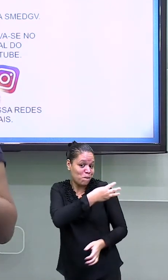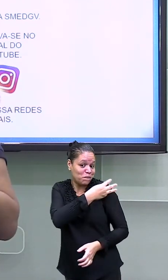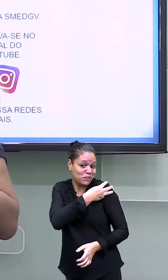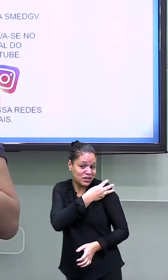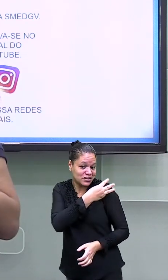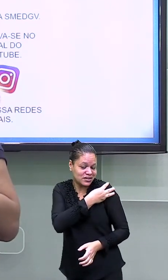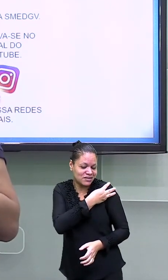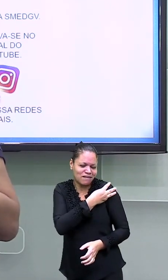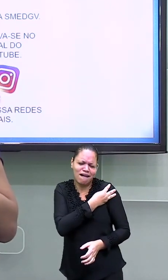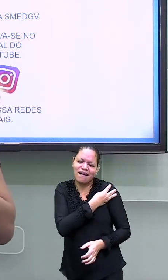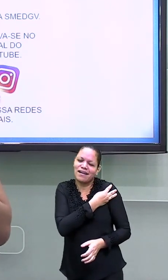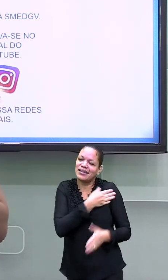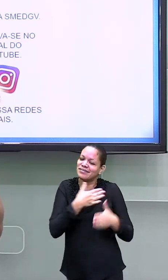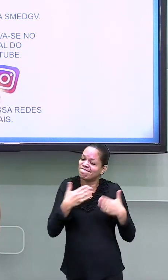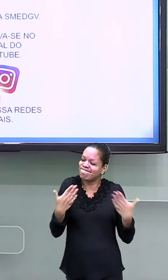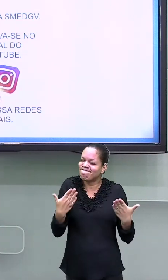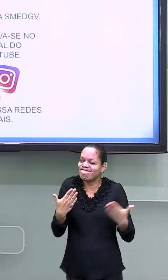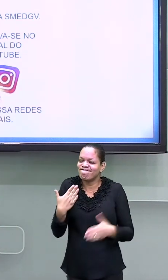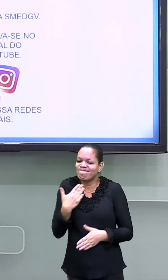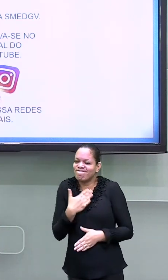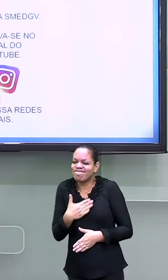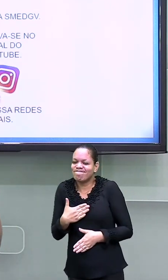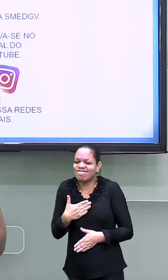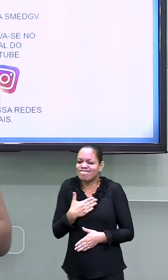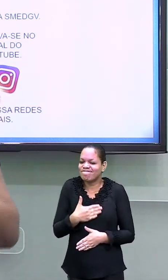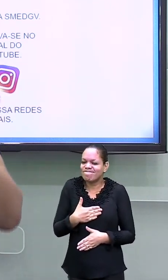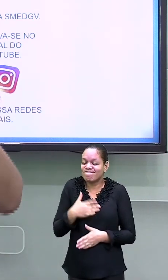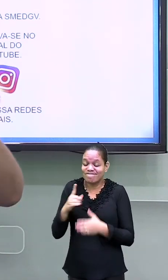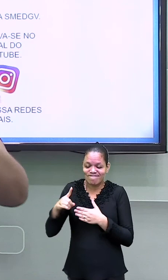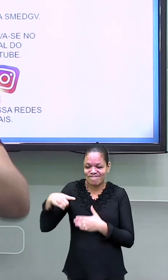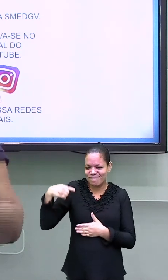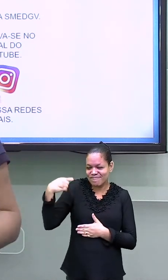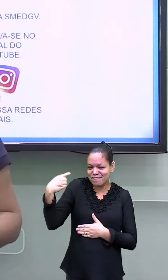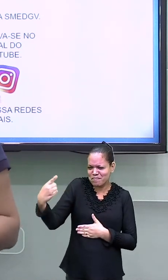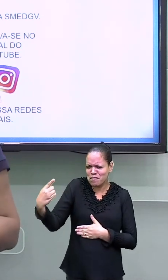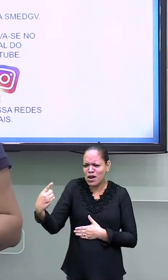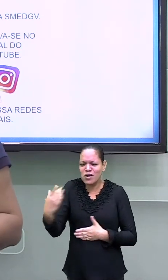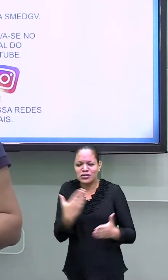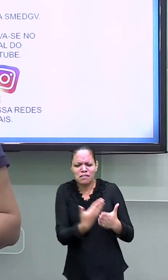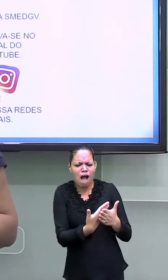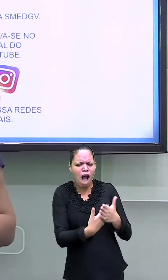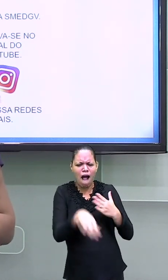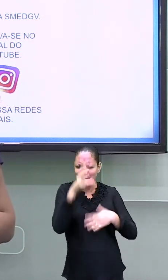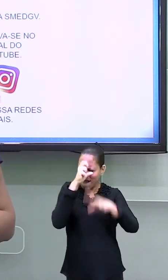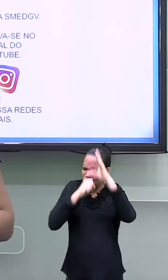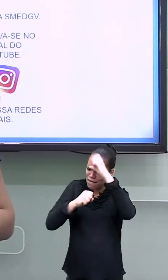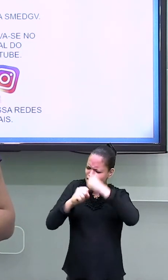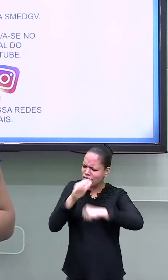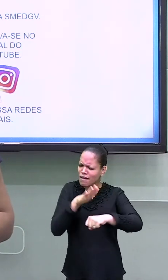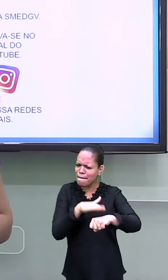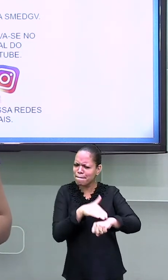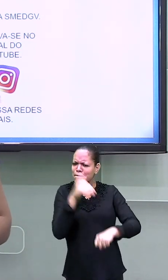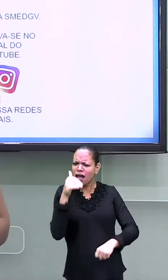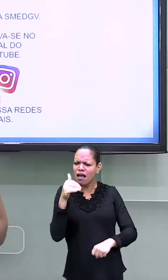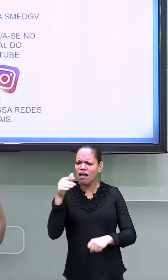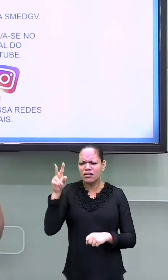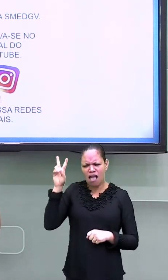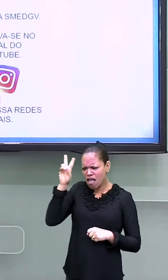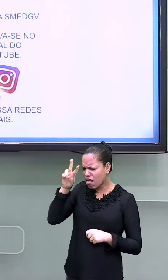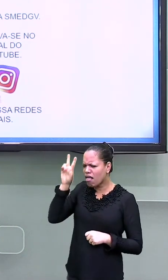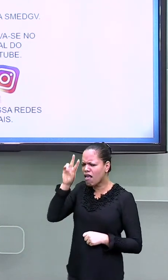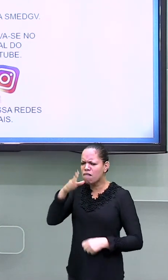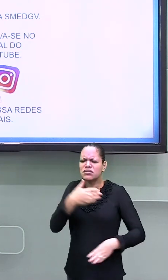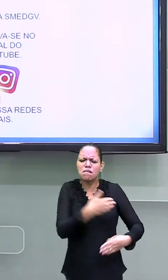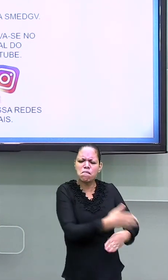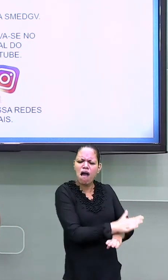e eu espero muito que vocês estejam na nossa próxima aula para continuar aprendendo, tá bom? E não se esqueçam,